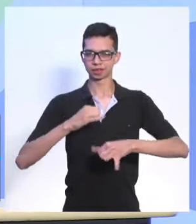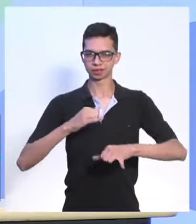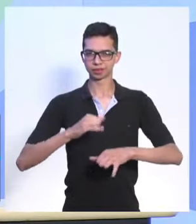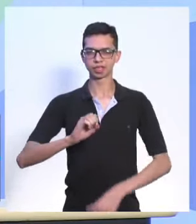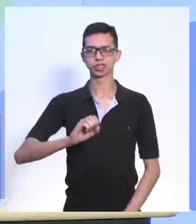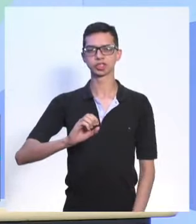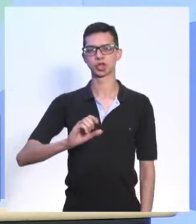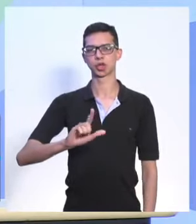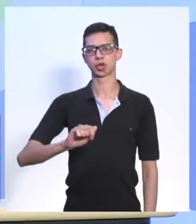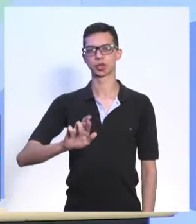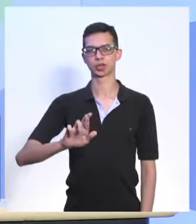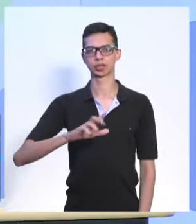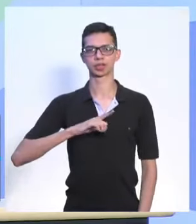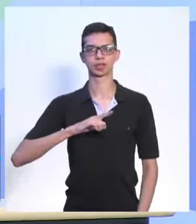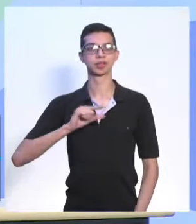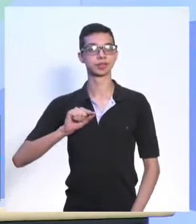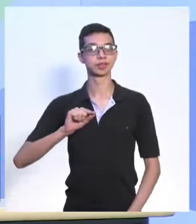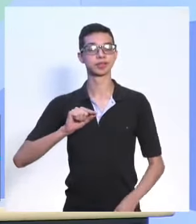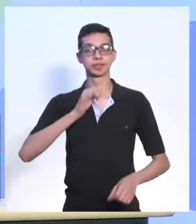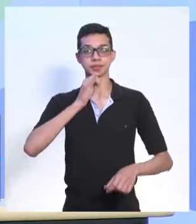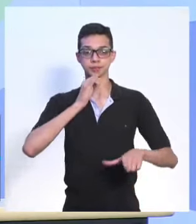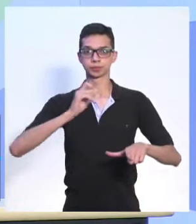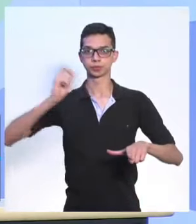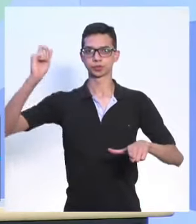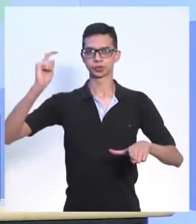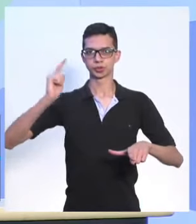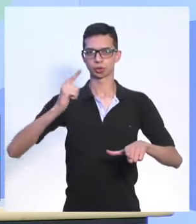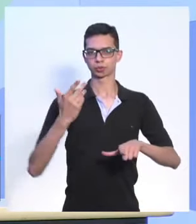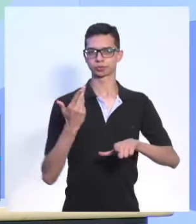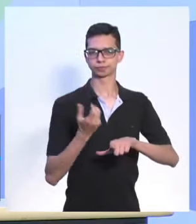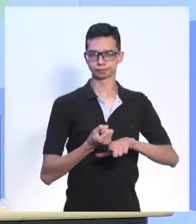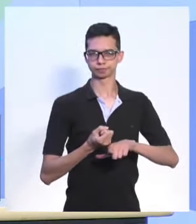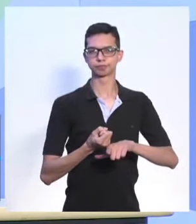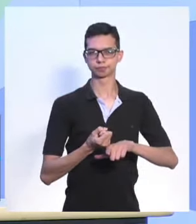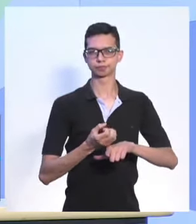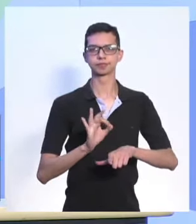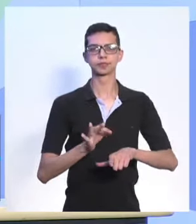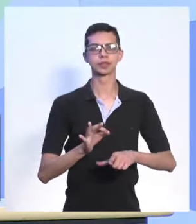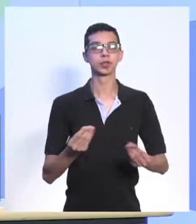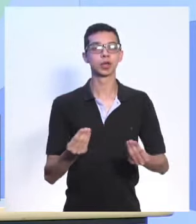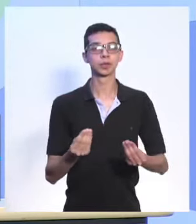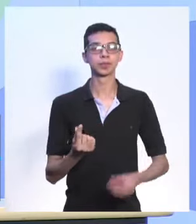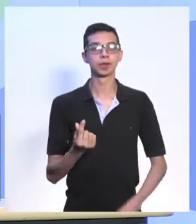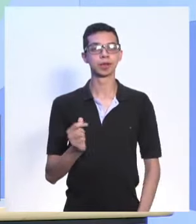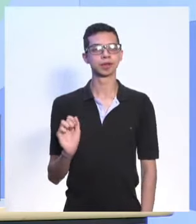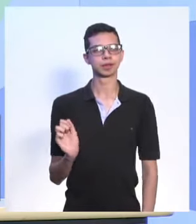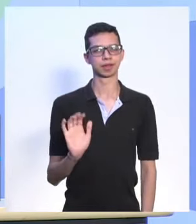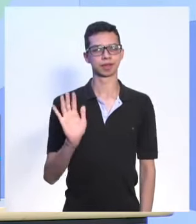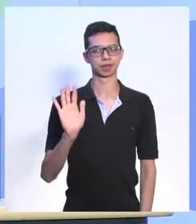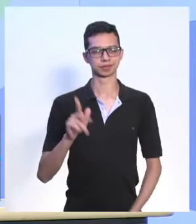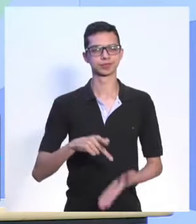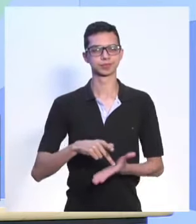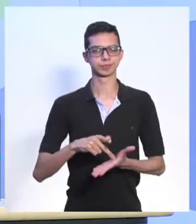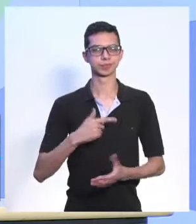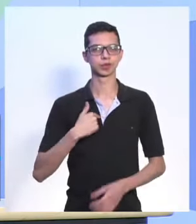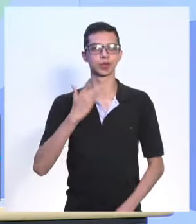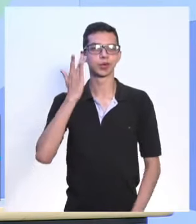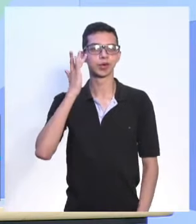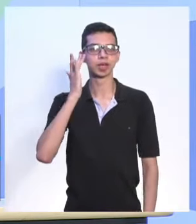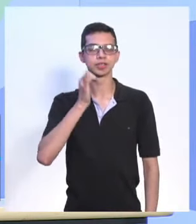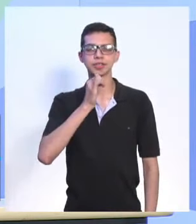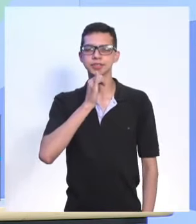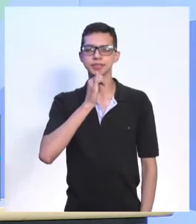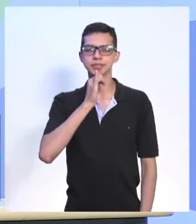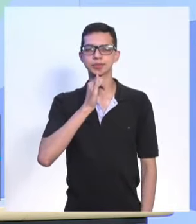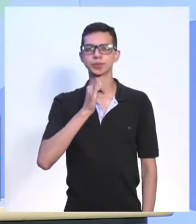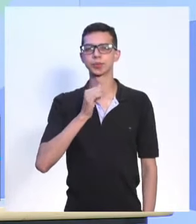very loud and biggest. Então, a energia solar é muito cara. Cara, isso. Acho que ele quis dizer que é loud, né? Acho que deve